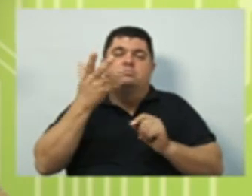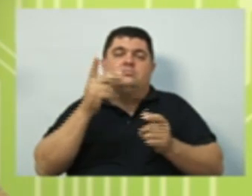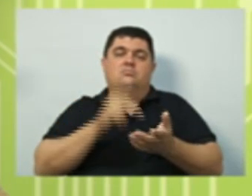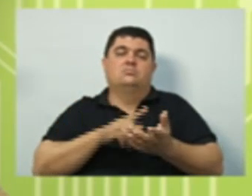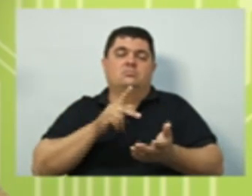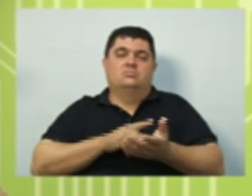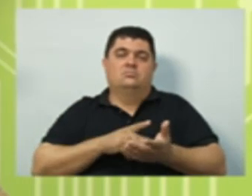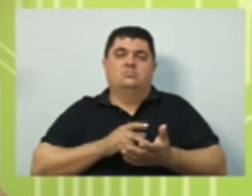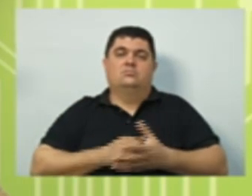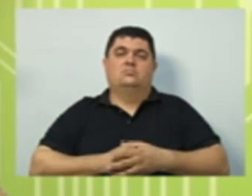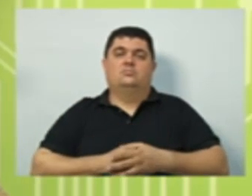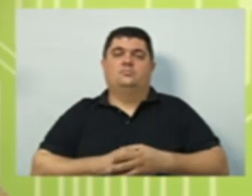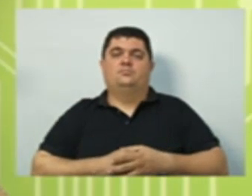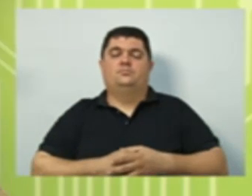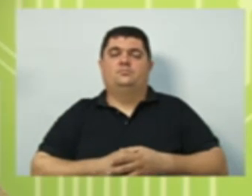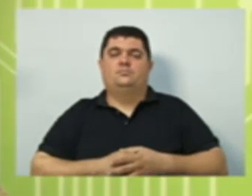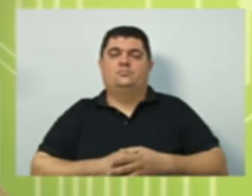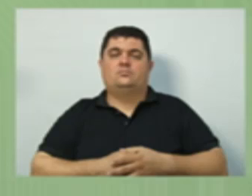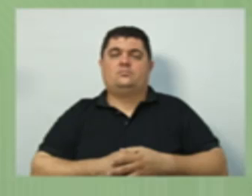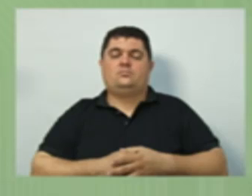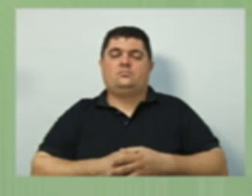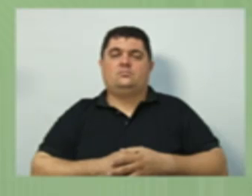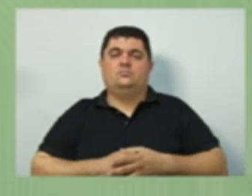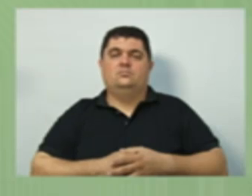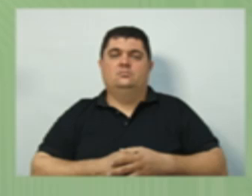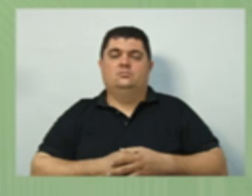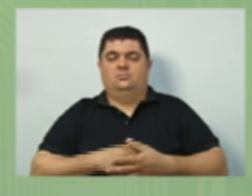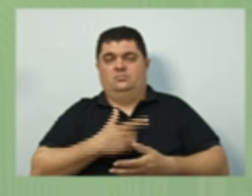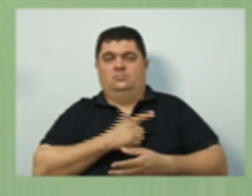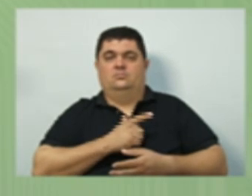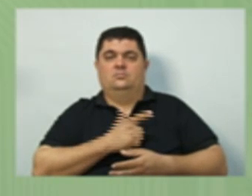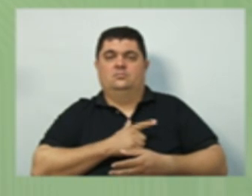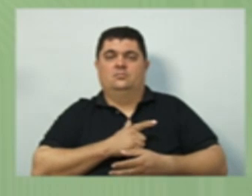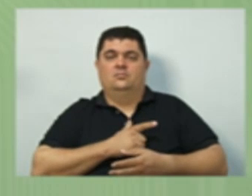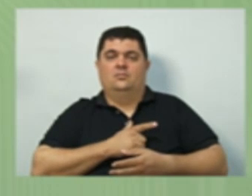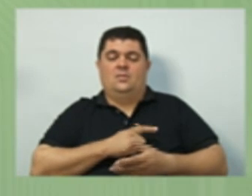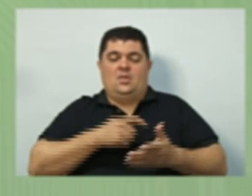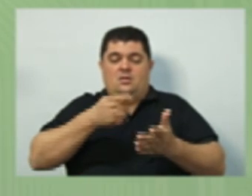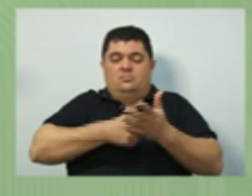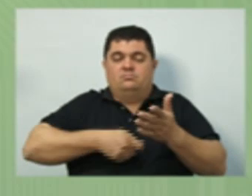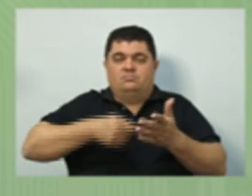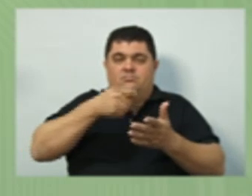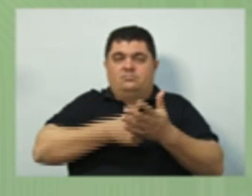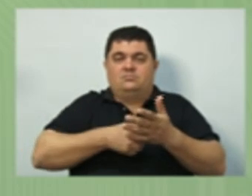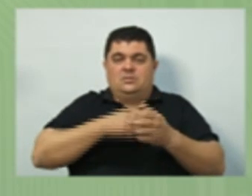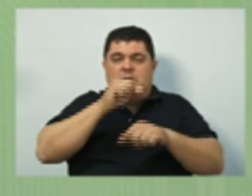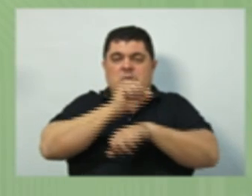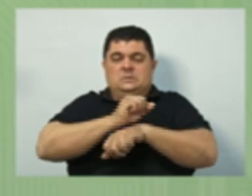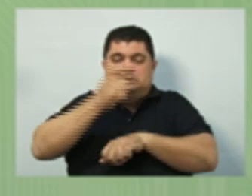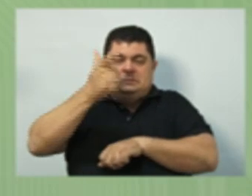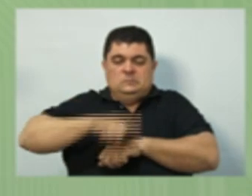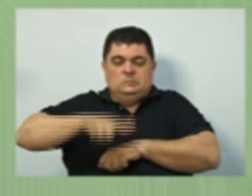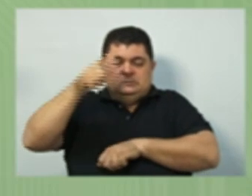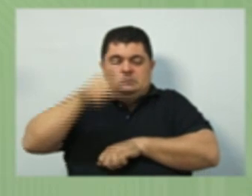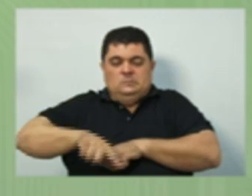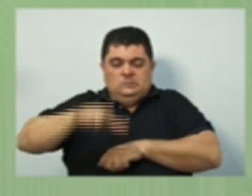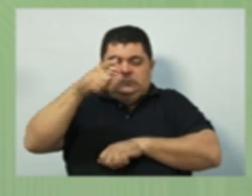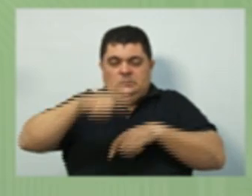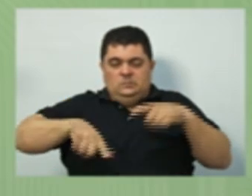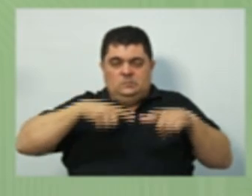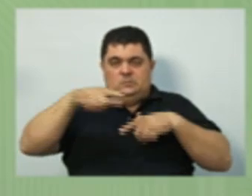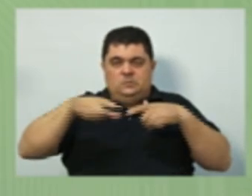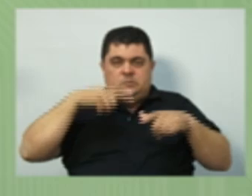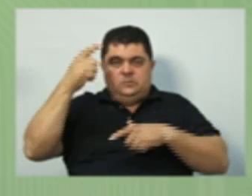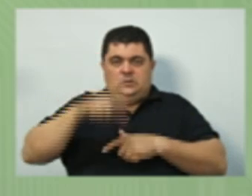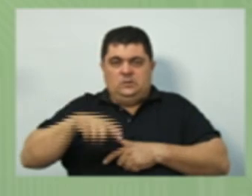imagem. Naquela imagem, eles estão tendo uma exploração do trabalho